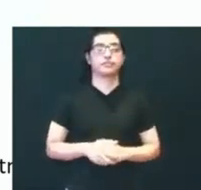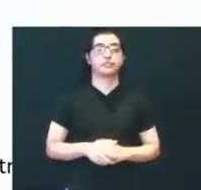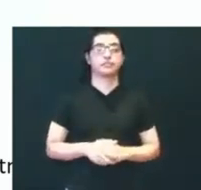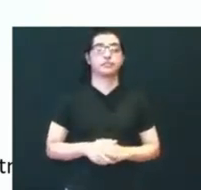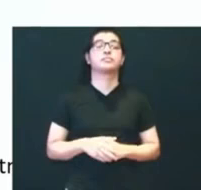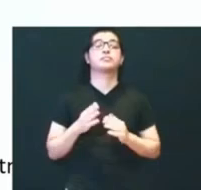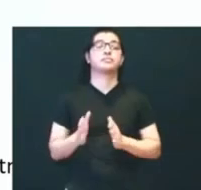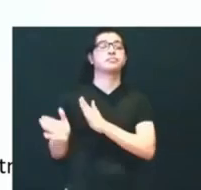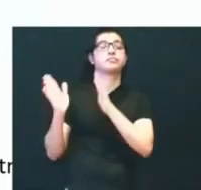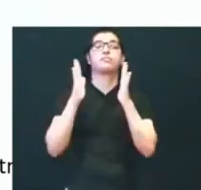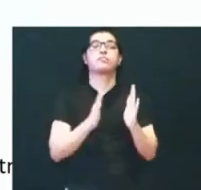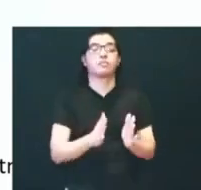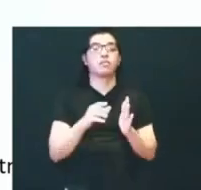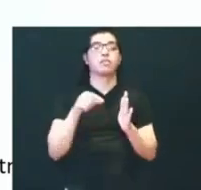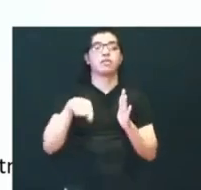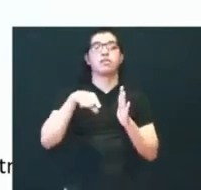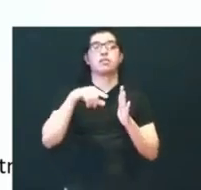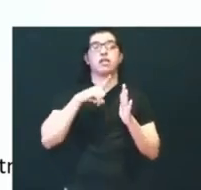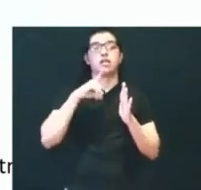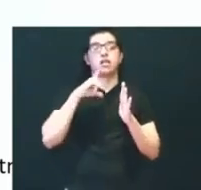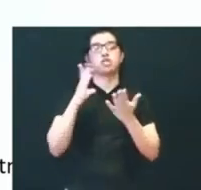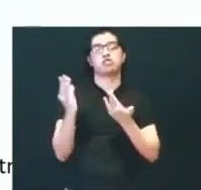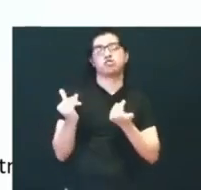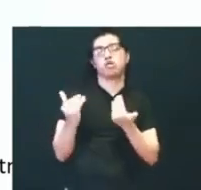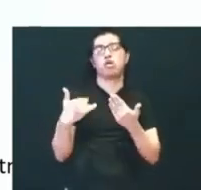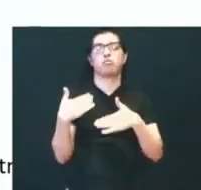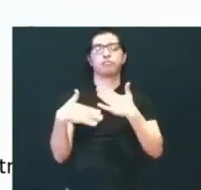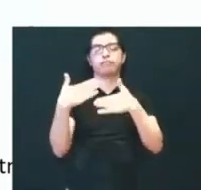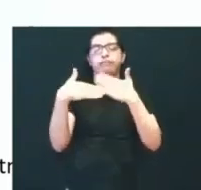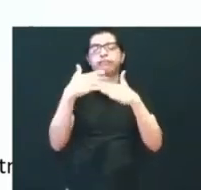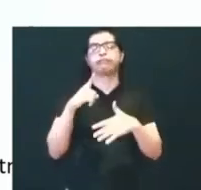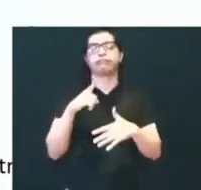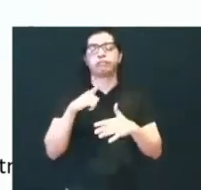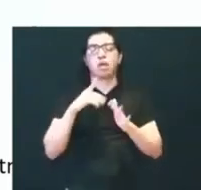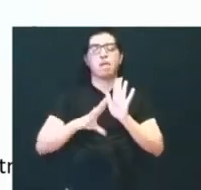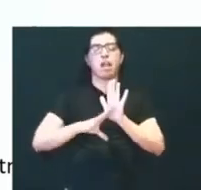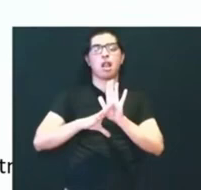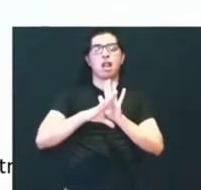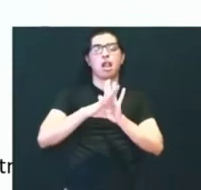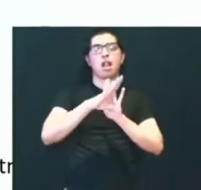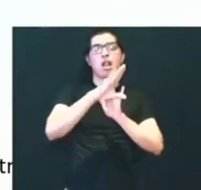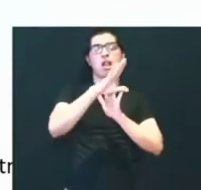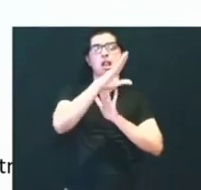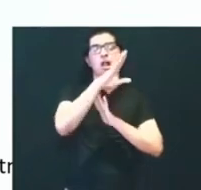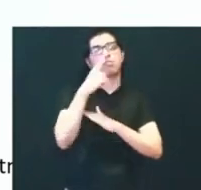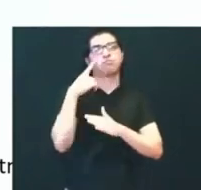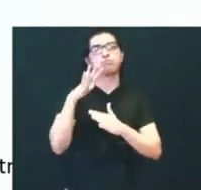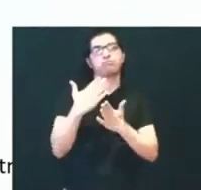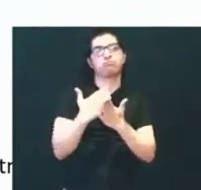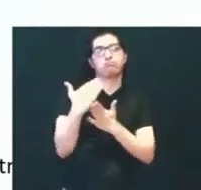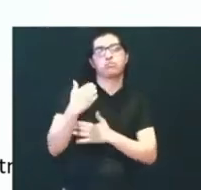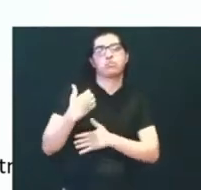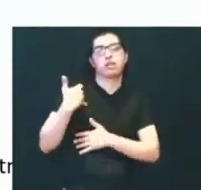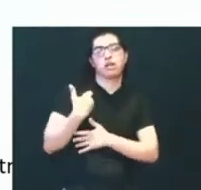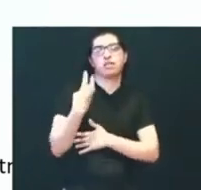2ª década, 3ª década, dá uma diminuída para aumentar a partir da 3ª, 4ª década de vida, a partir dos 30, 40